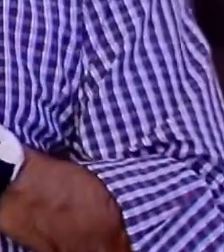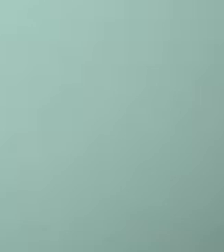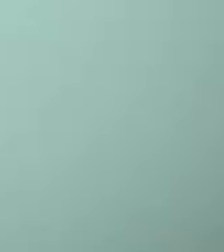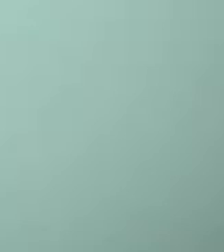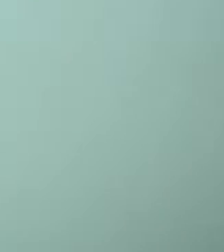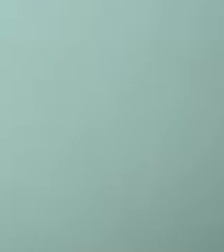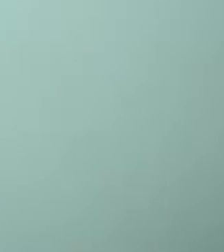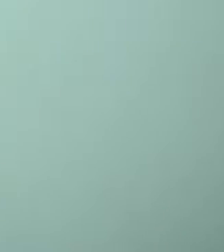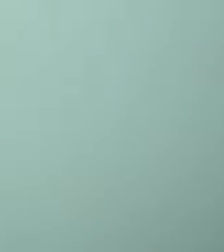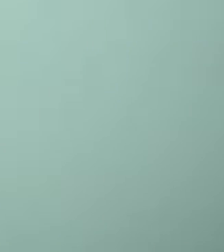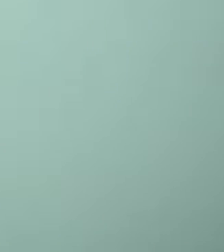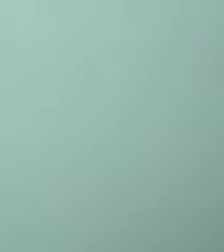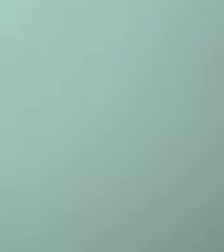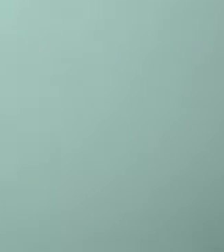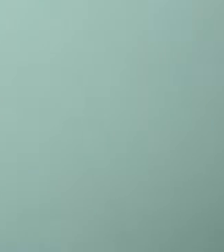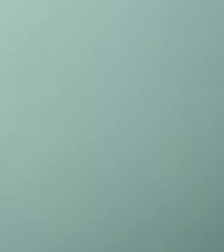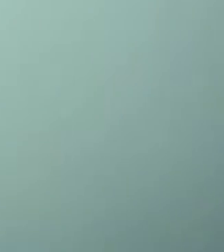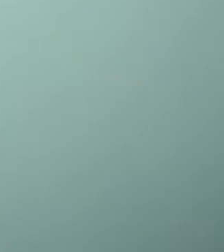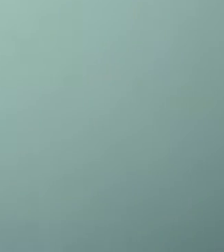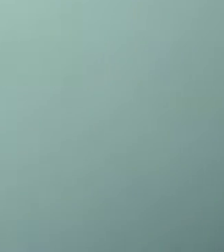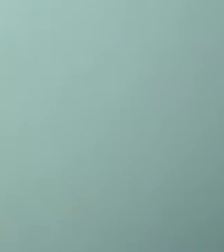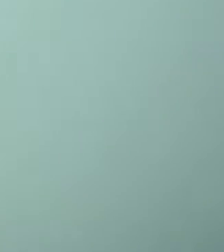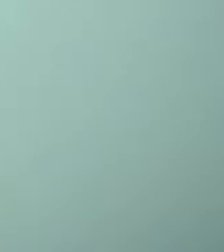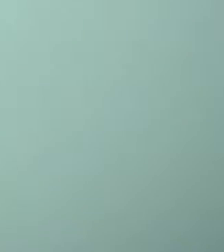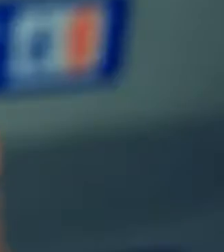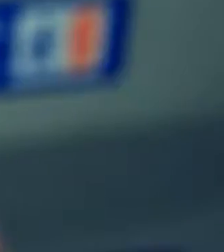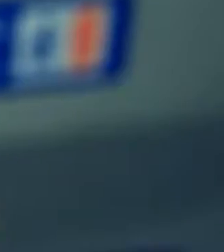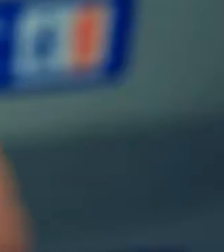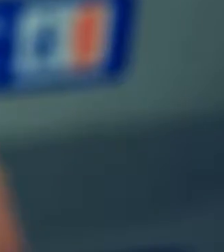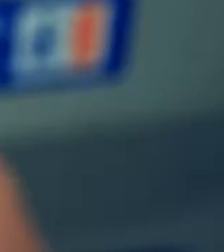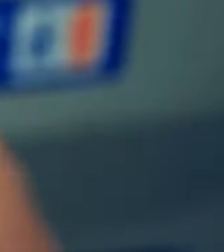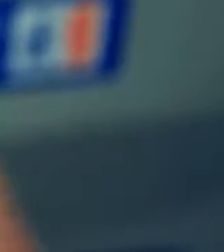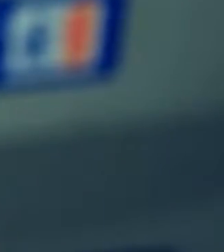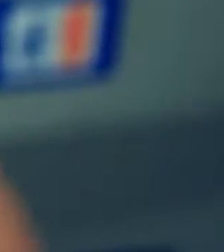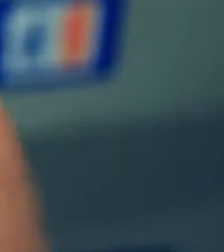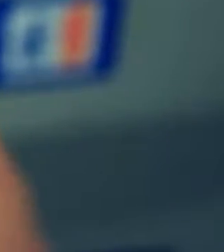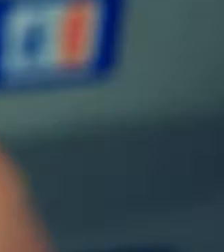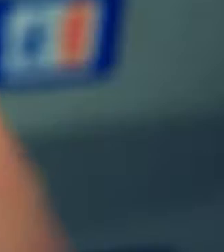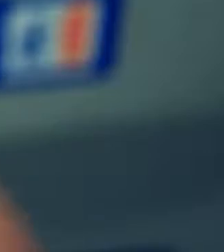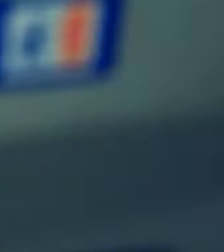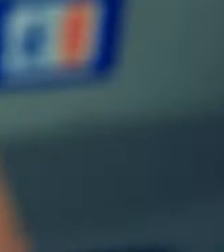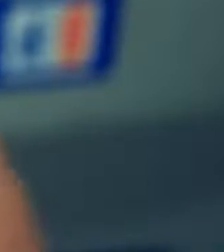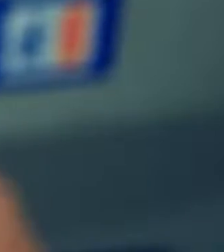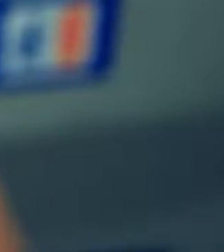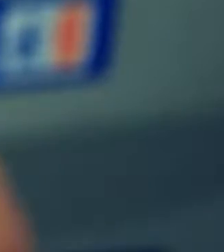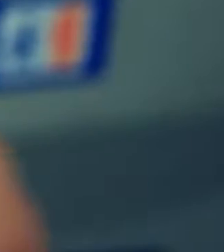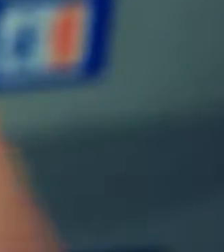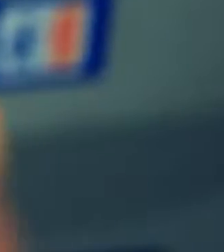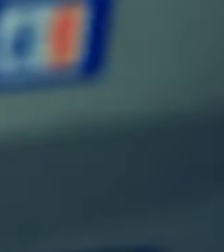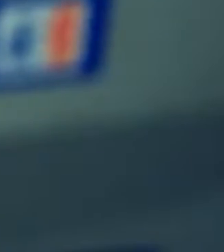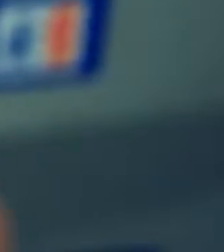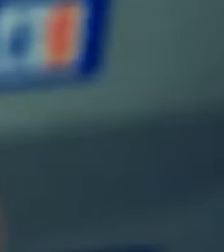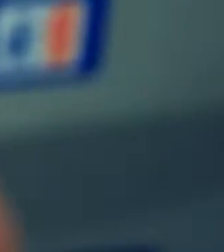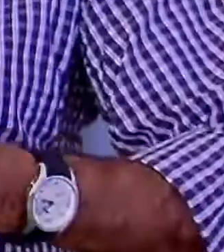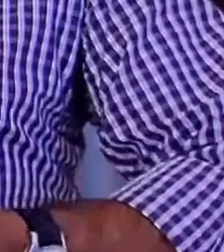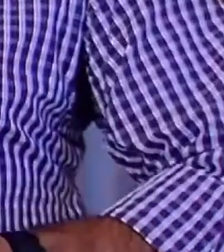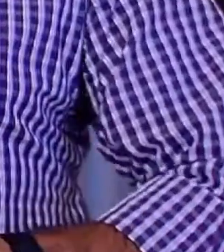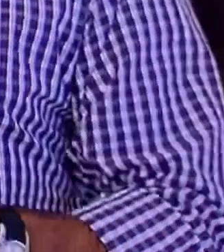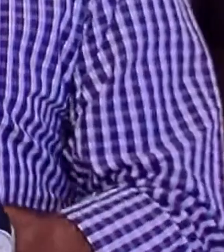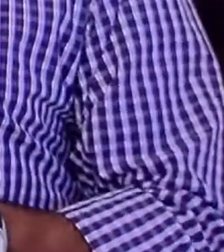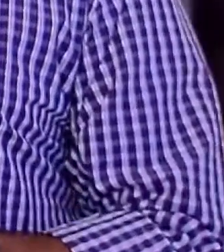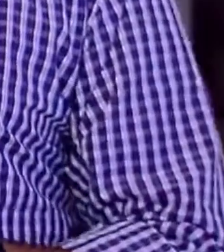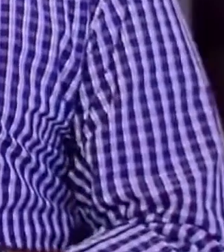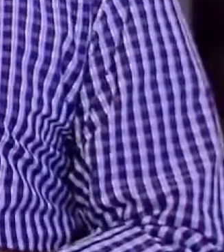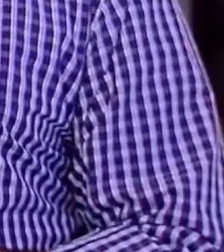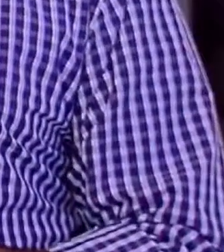comprando eletroeletrônico e outras coisas mais, vou fazer uma viagem. Aí é claro que ele vai cair nessa armadilha e não sai mais. Quando as